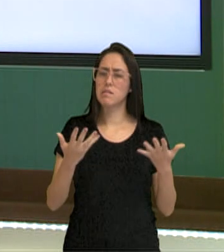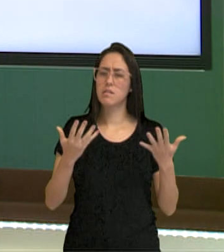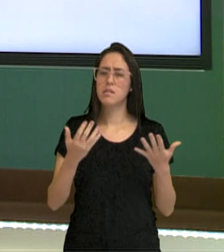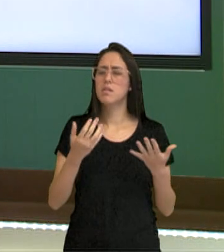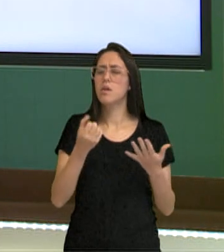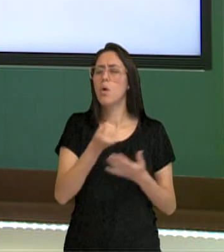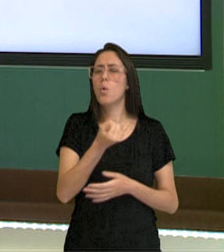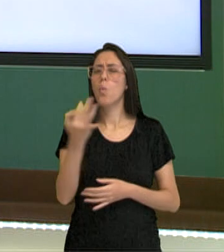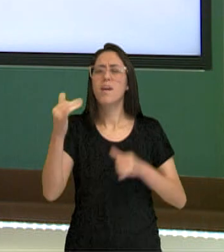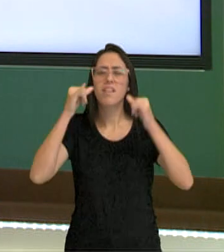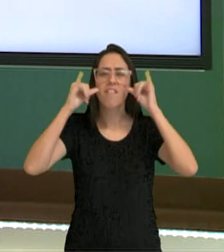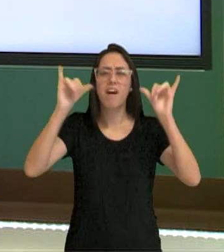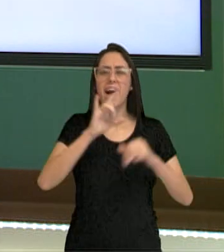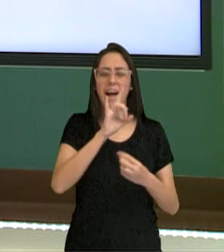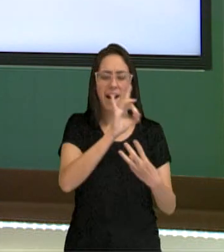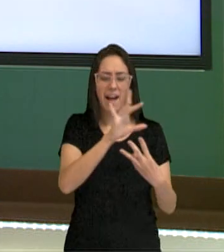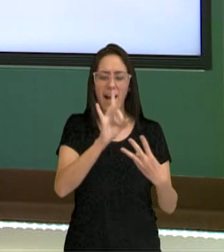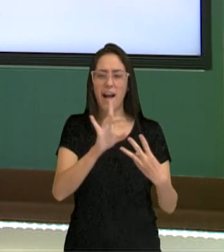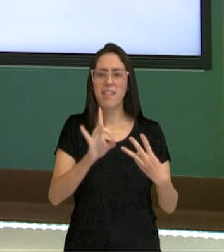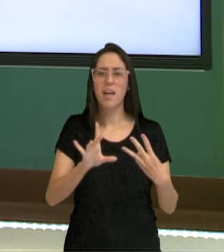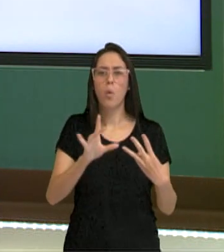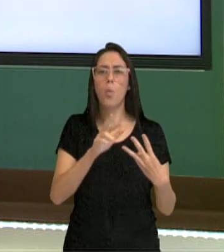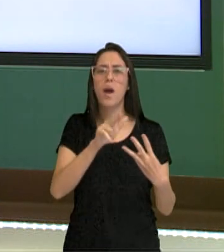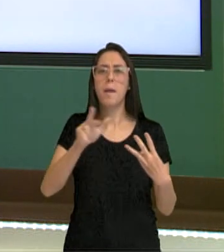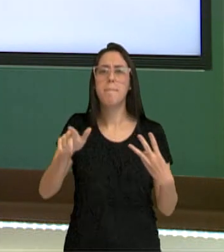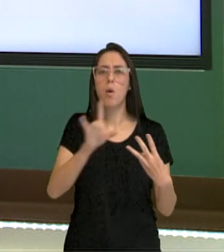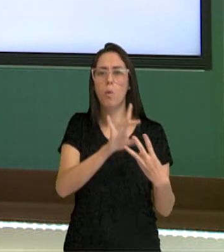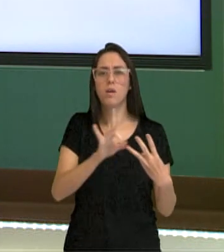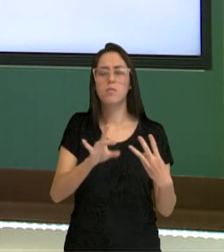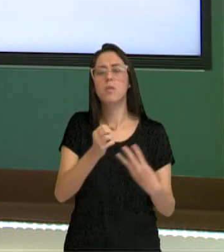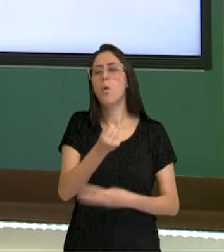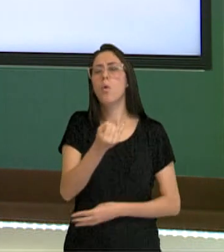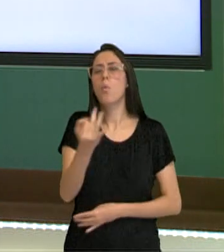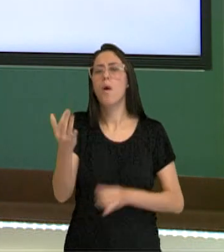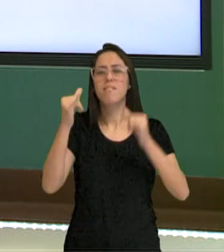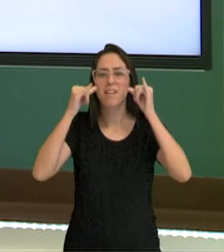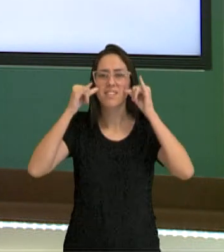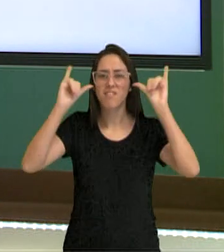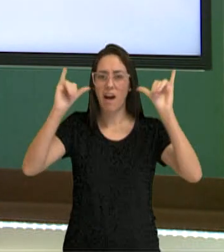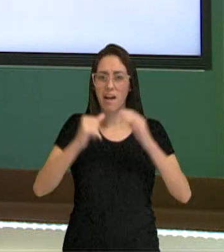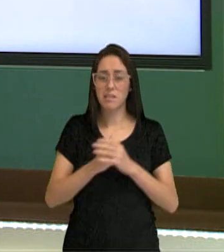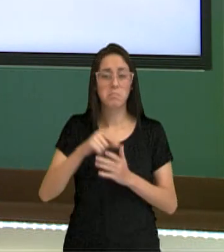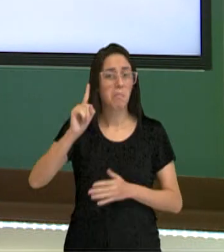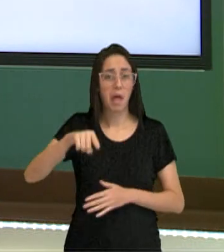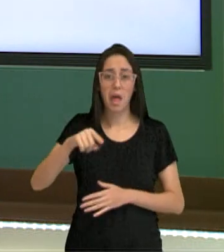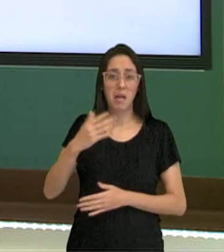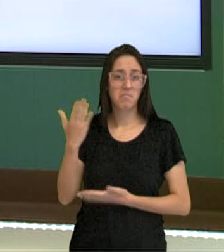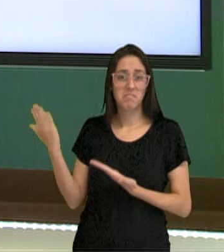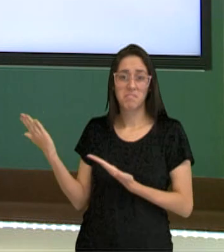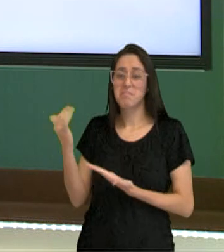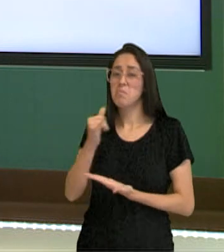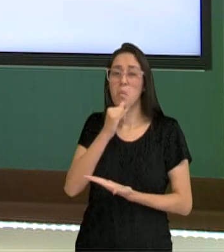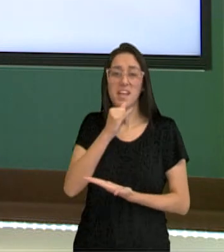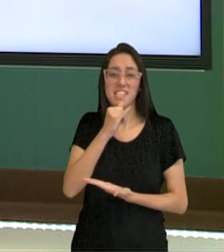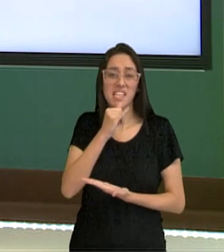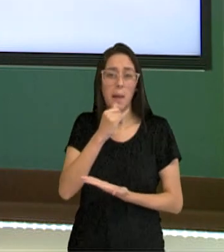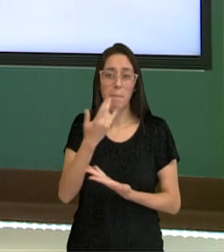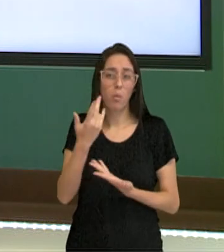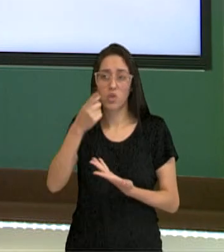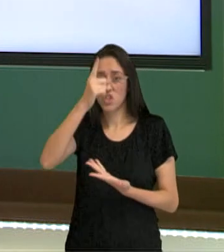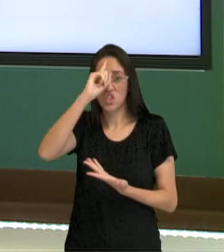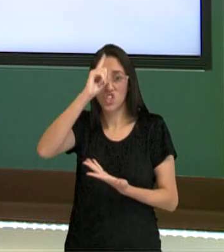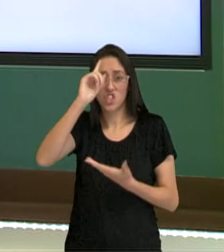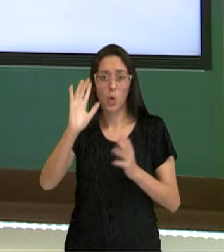irmãos? É um outro problema que pode acontecer aí no nosso dia a dia, ok? O pai deixa lá no testamento toda